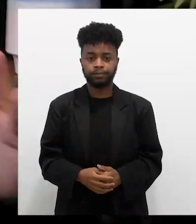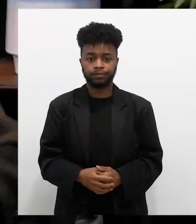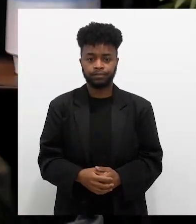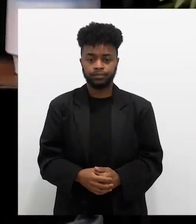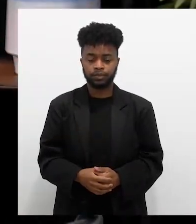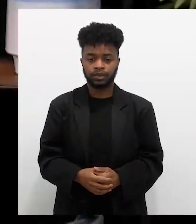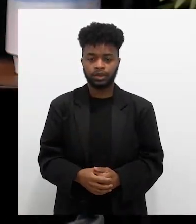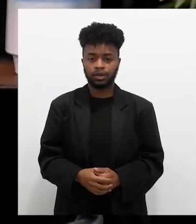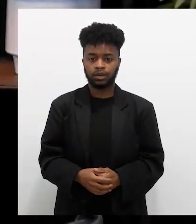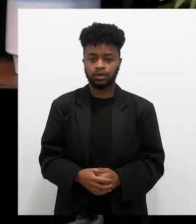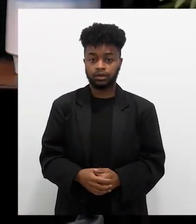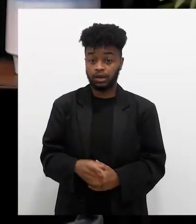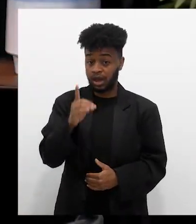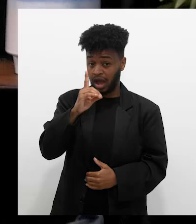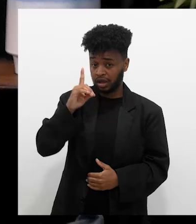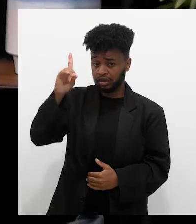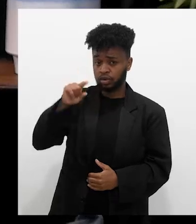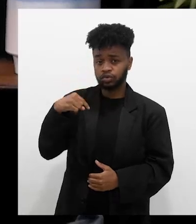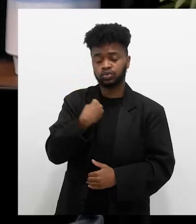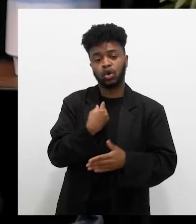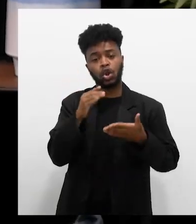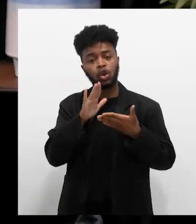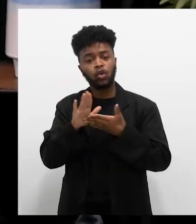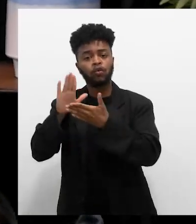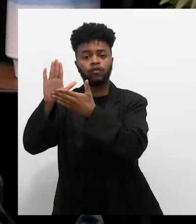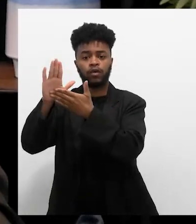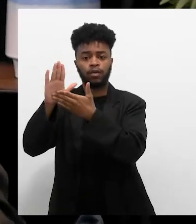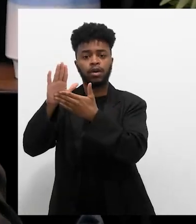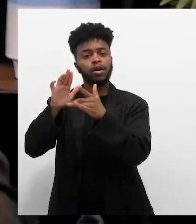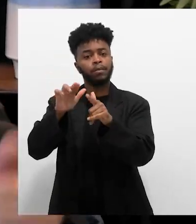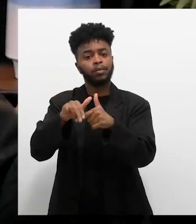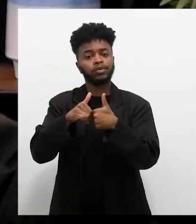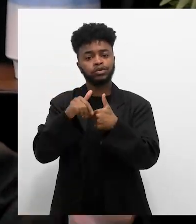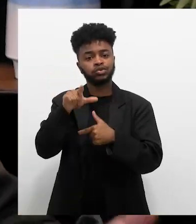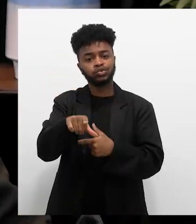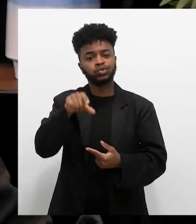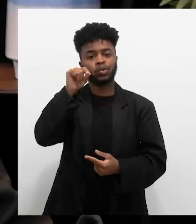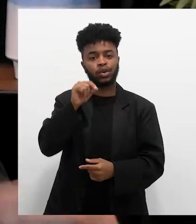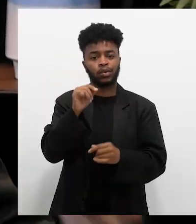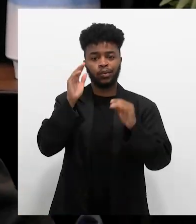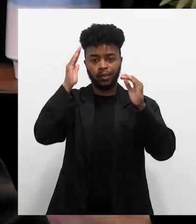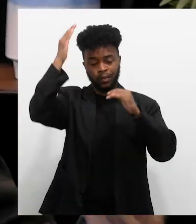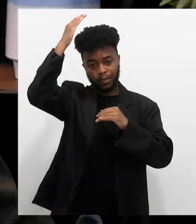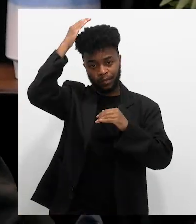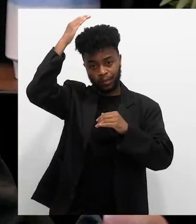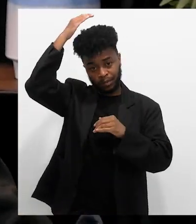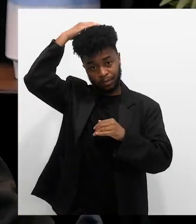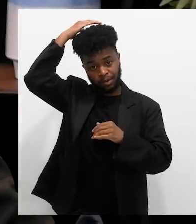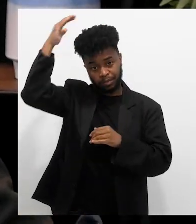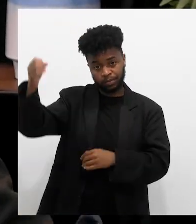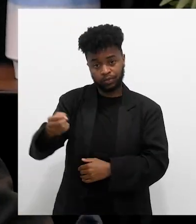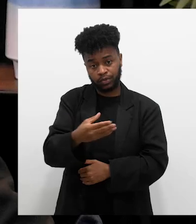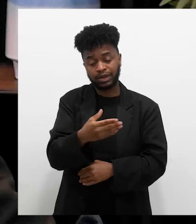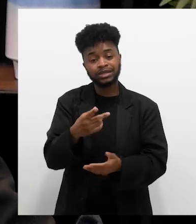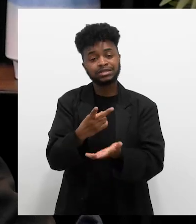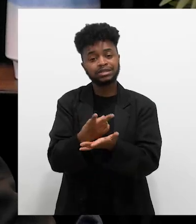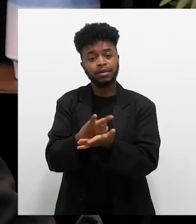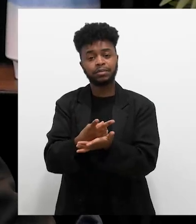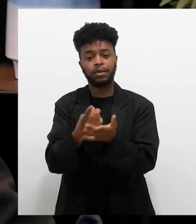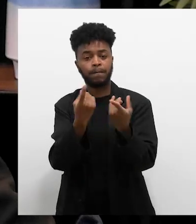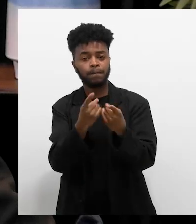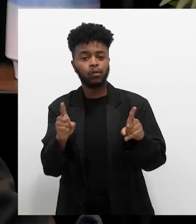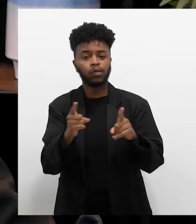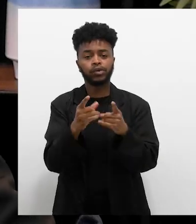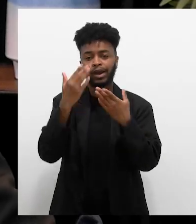laudamus, a ti, Senhor, louvamos. Então, louvamos a Deus pela eleição do novo Papa. Te Deum é sempre um hino de ação de graça que